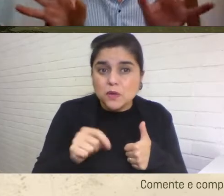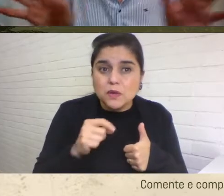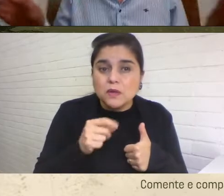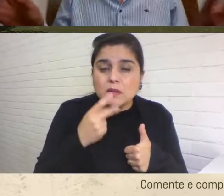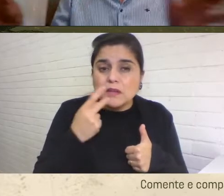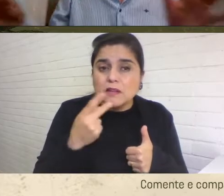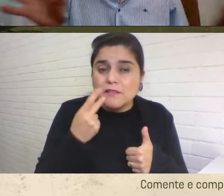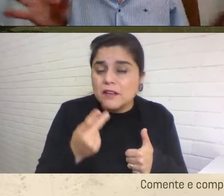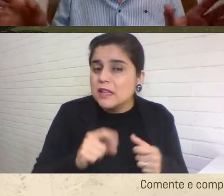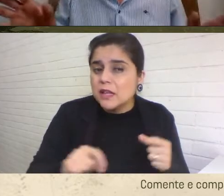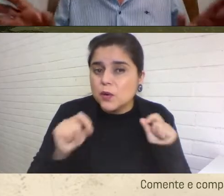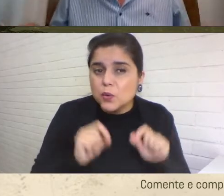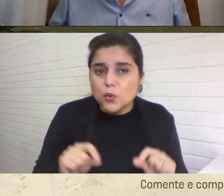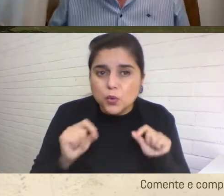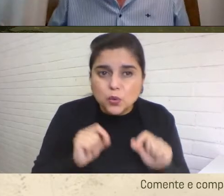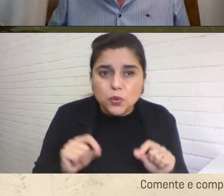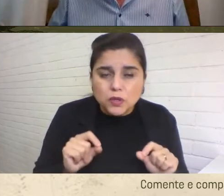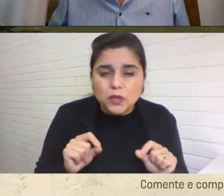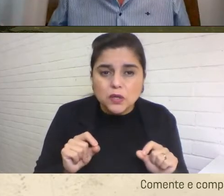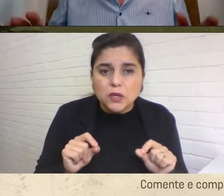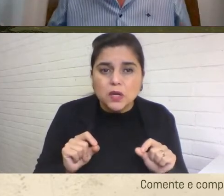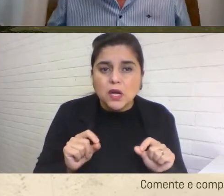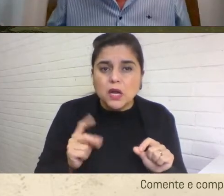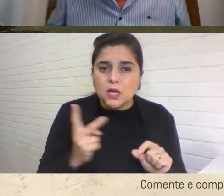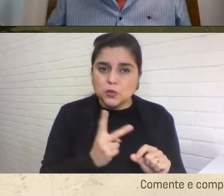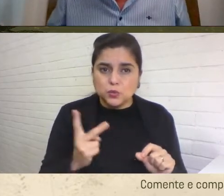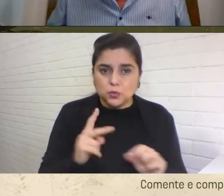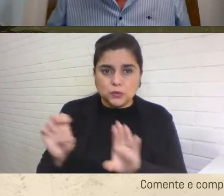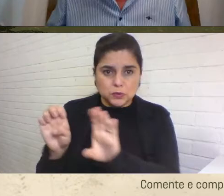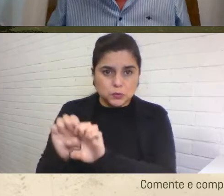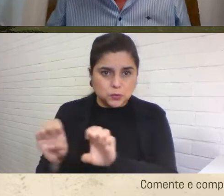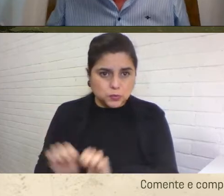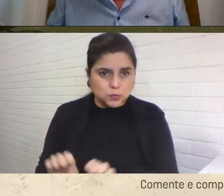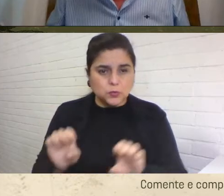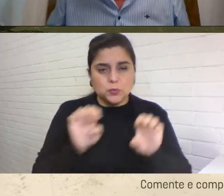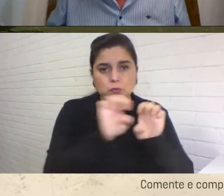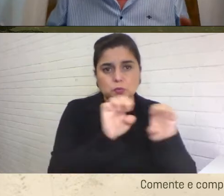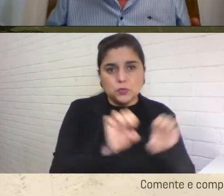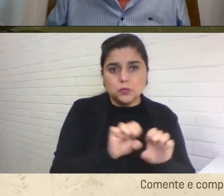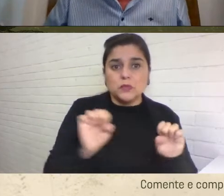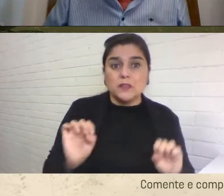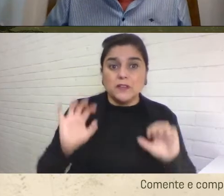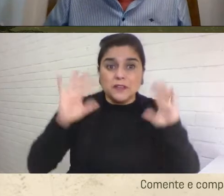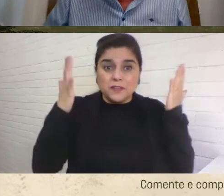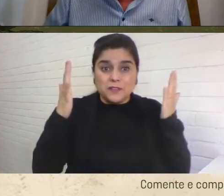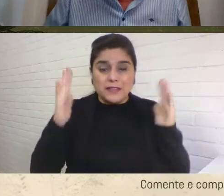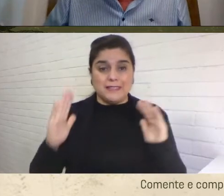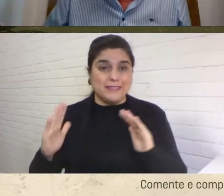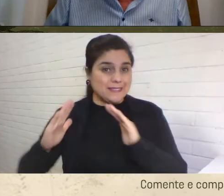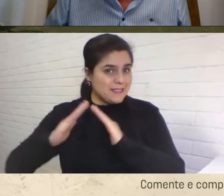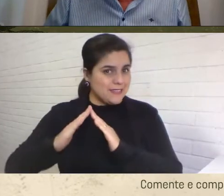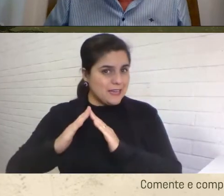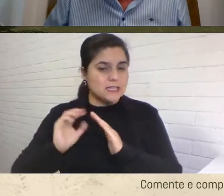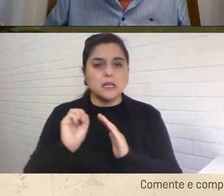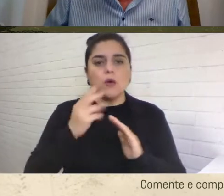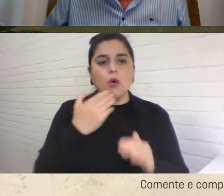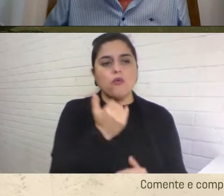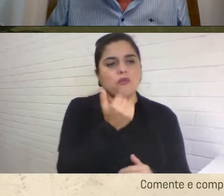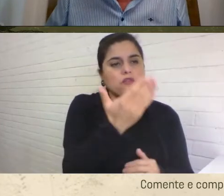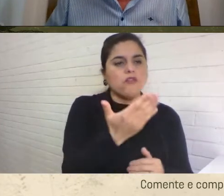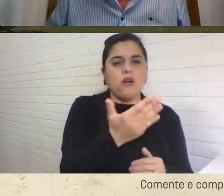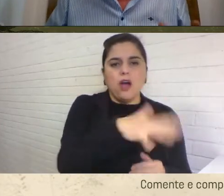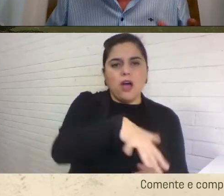às 2 subturmas. Vamos fazer a festa em casa ou num espaço público?